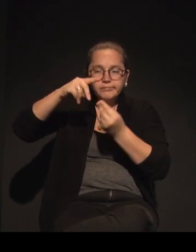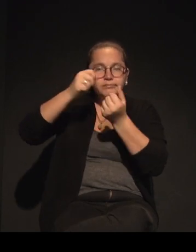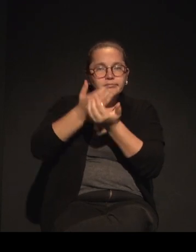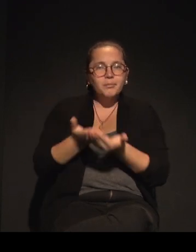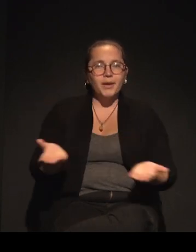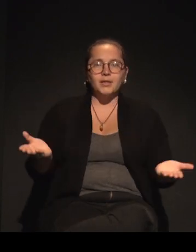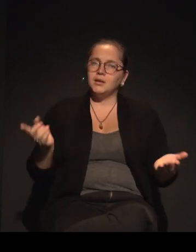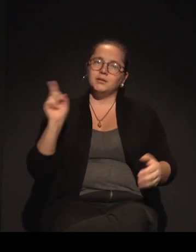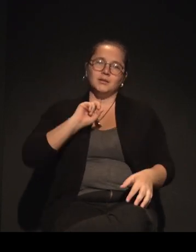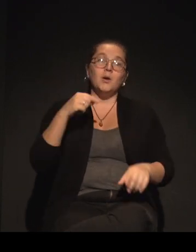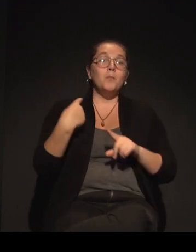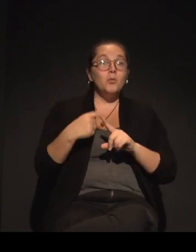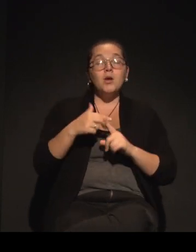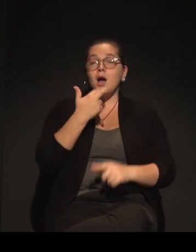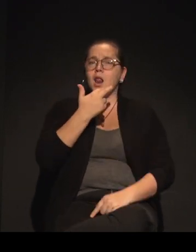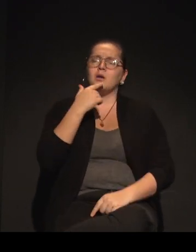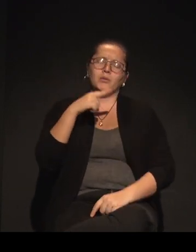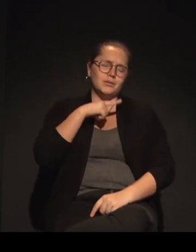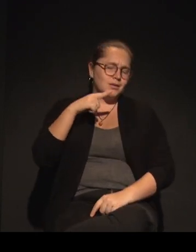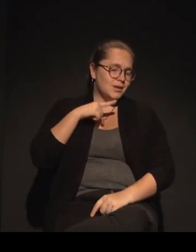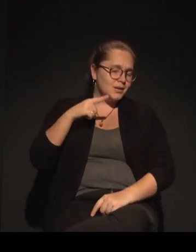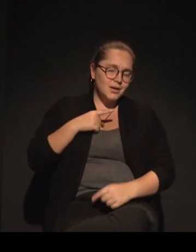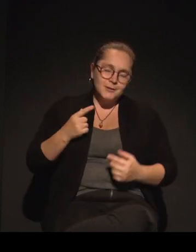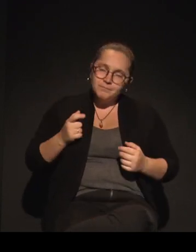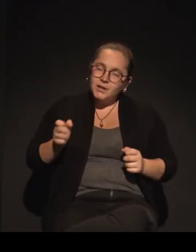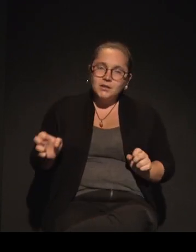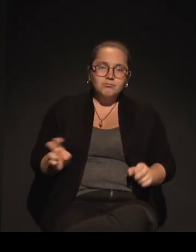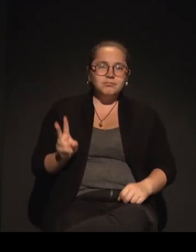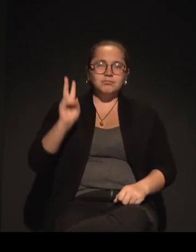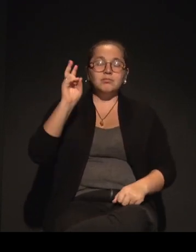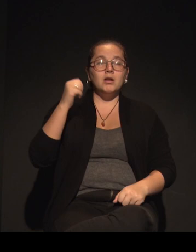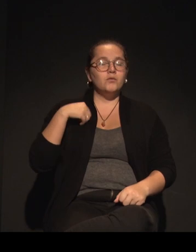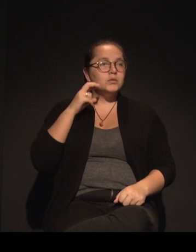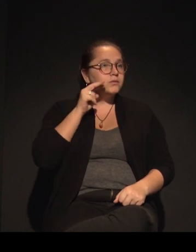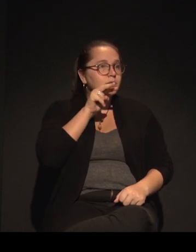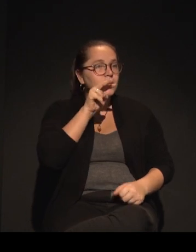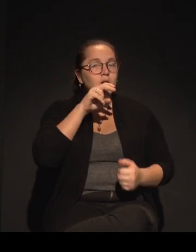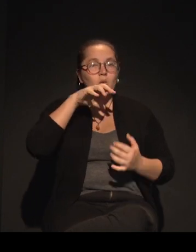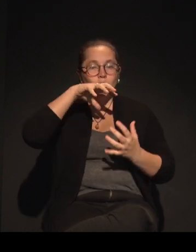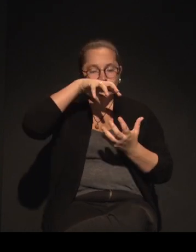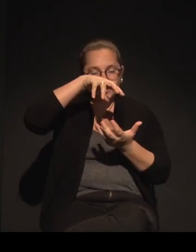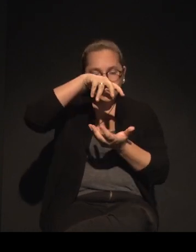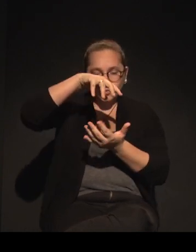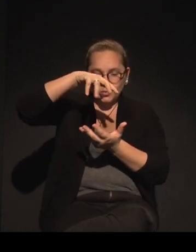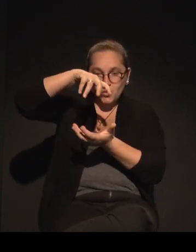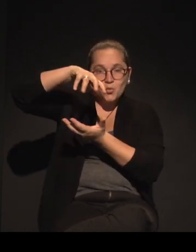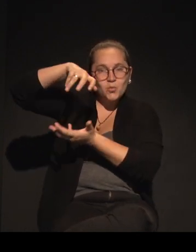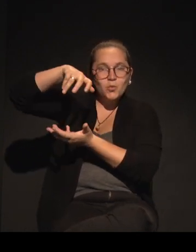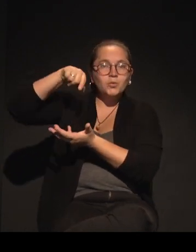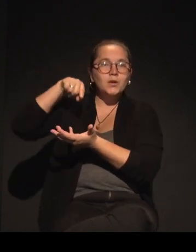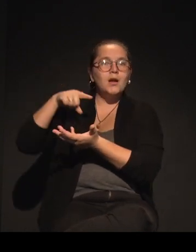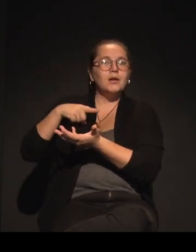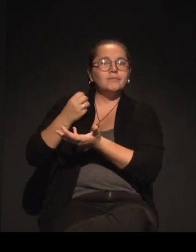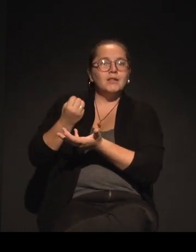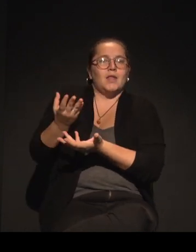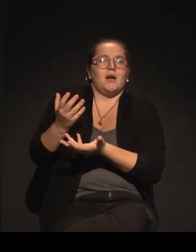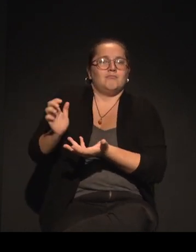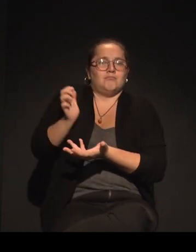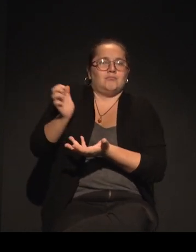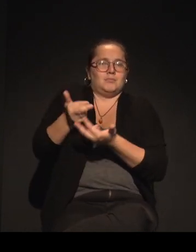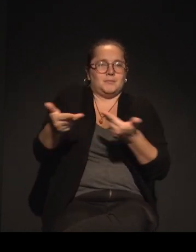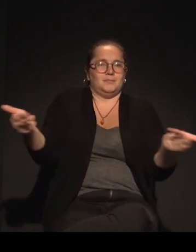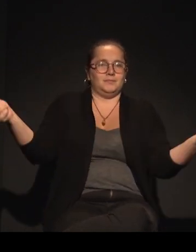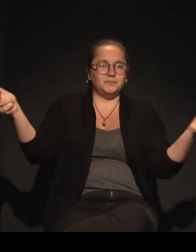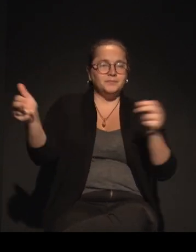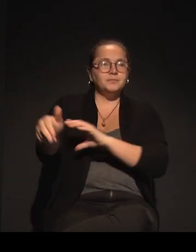língua traz essa riqueza traz uma leitura de mundo que que ela é capaz de oferecer então muito obrigado